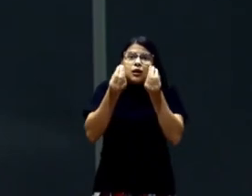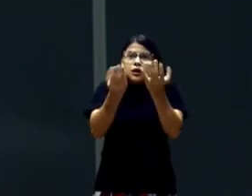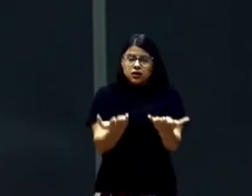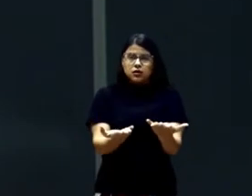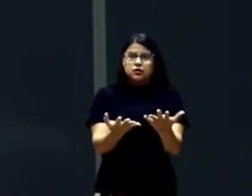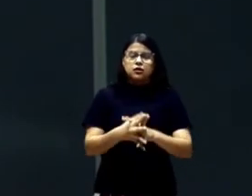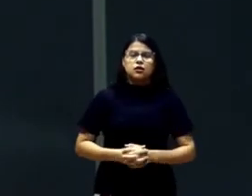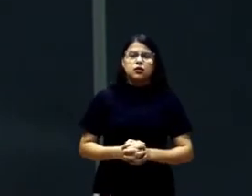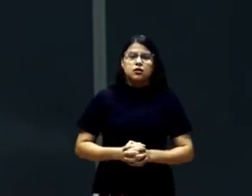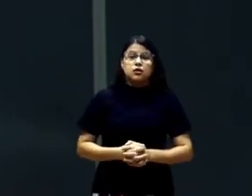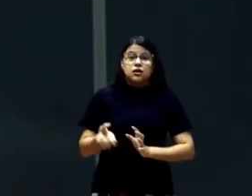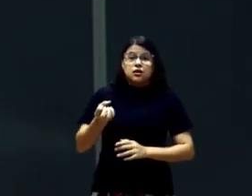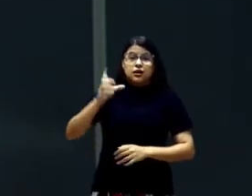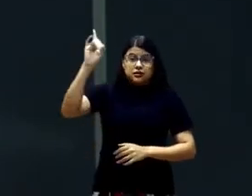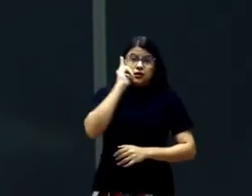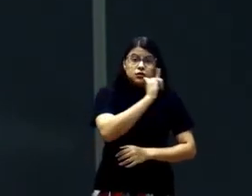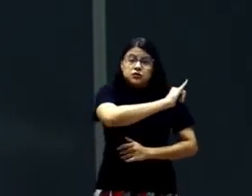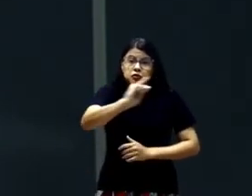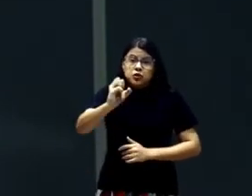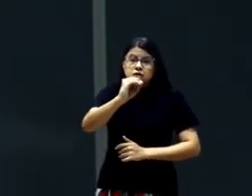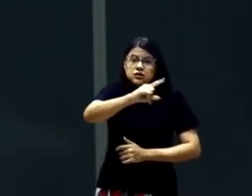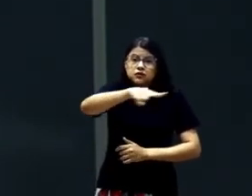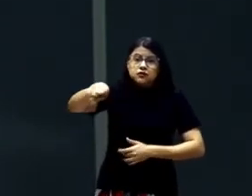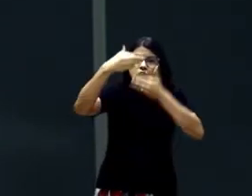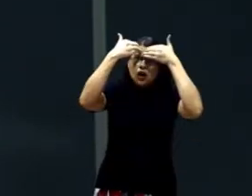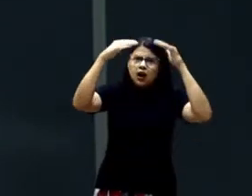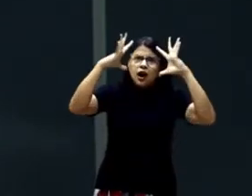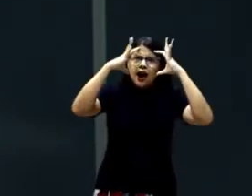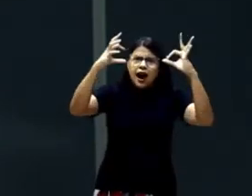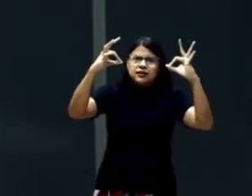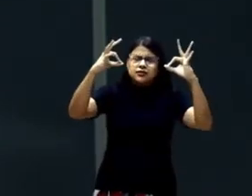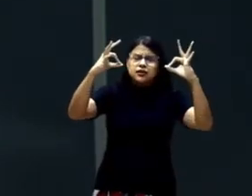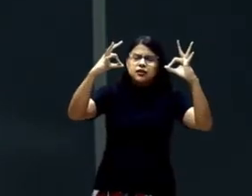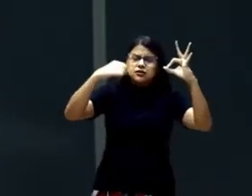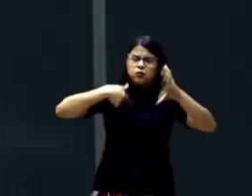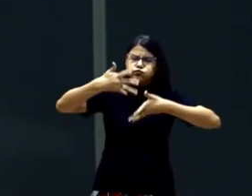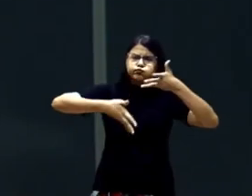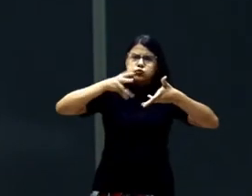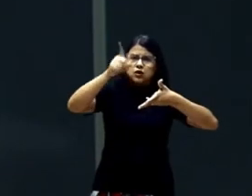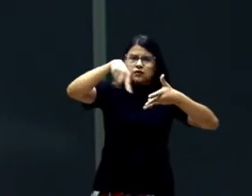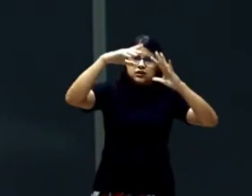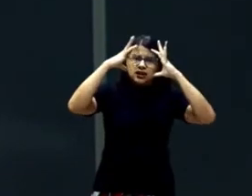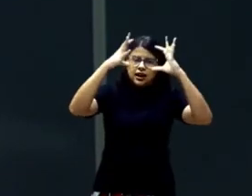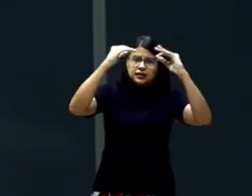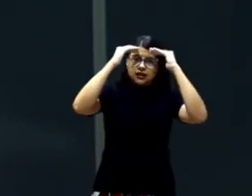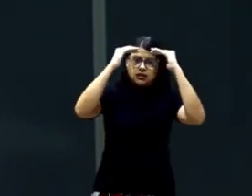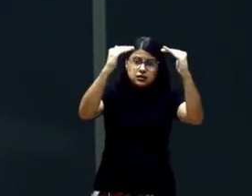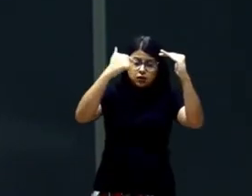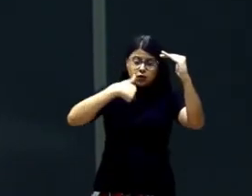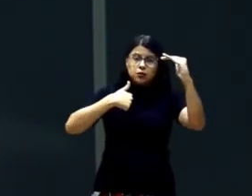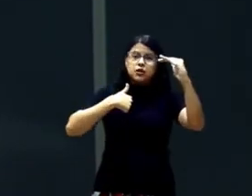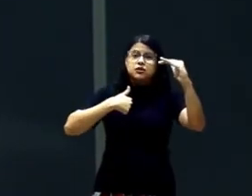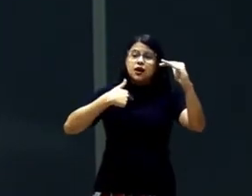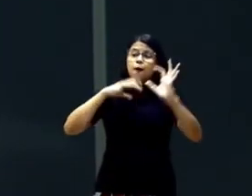vocês comerão o melhor dessa terra. Se ouvir, tem o melhor dessa terra